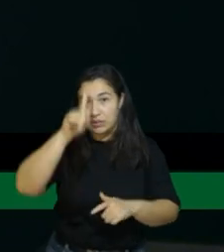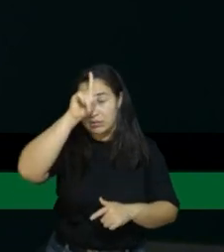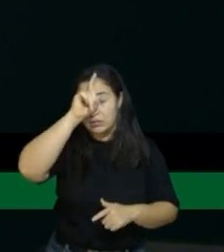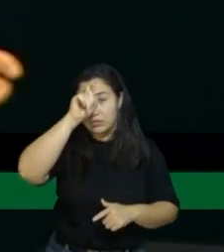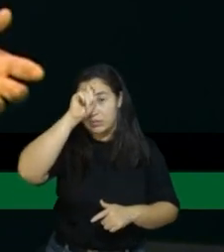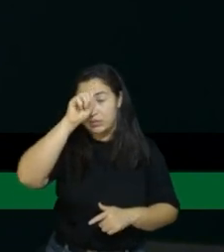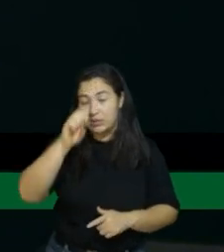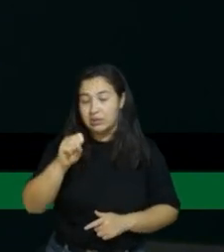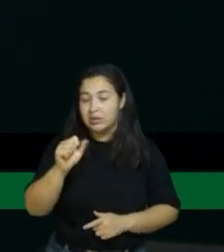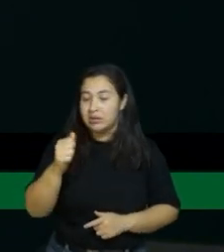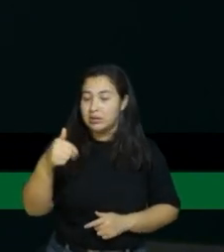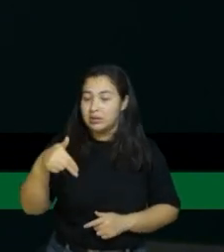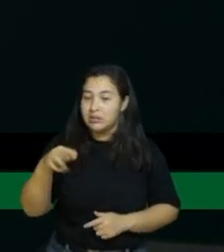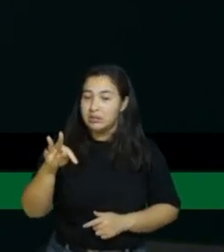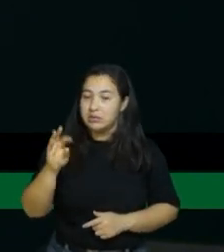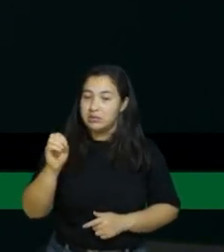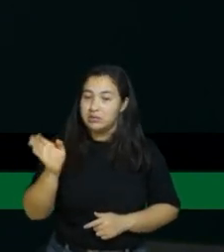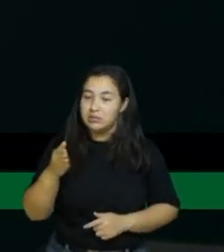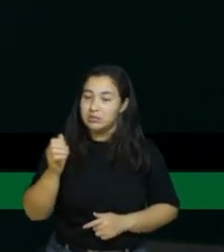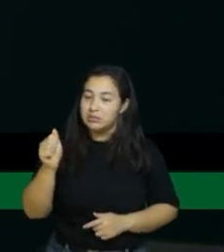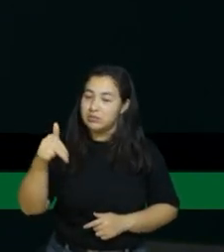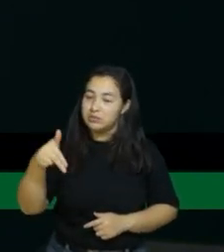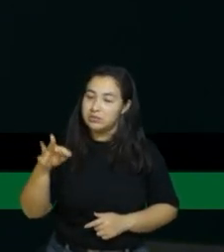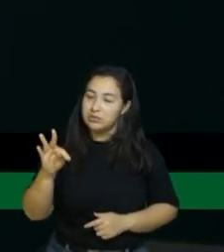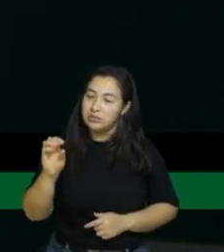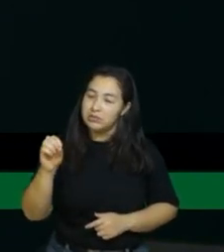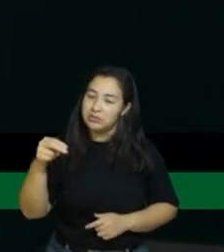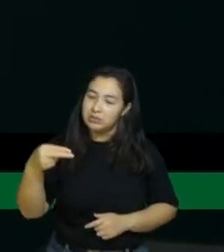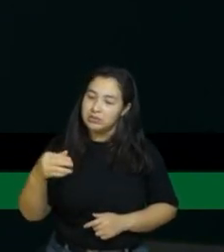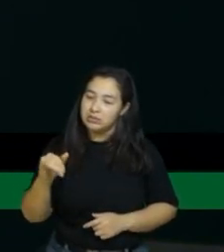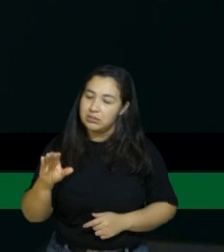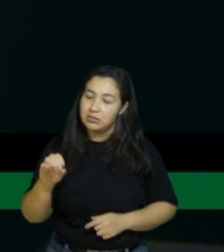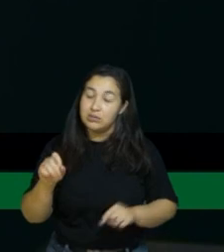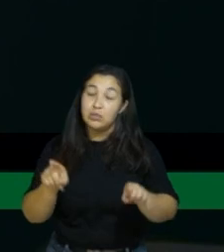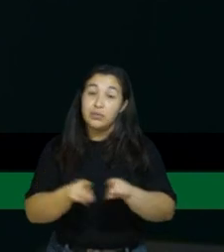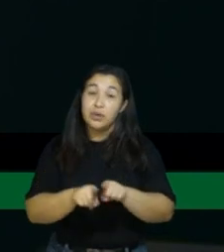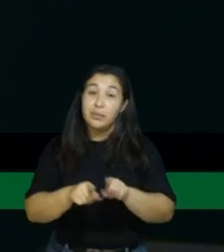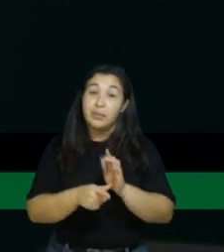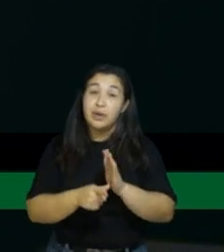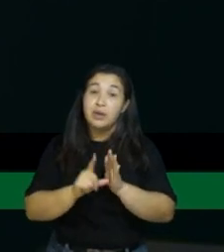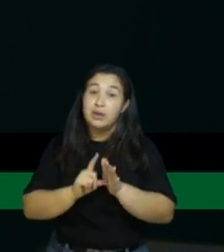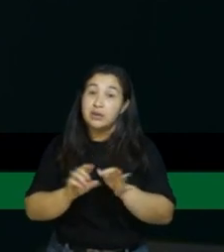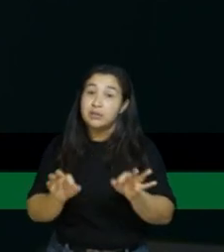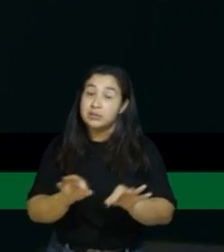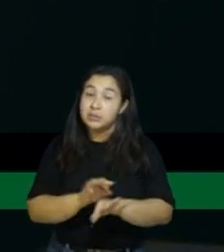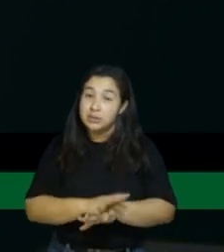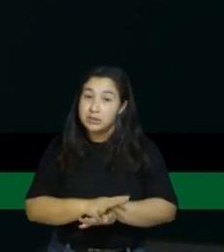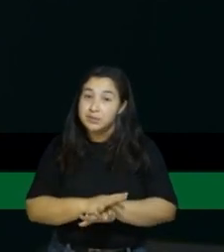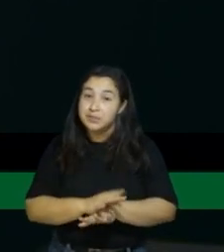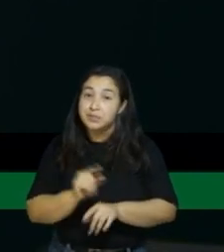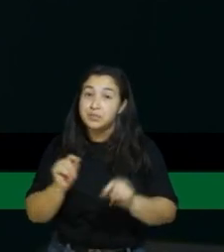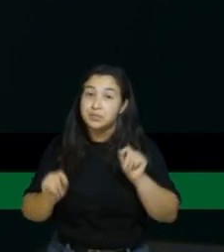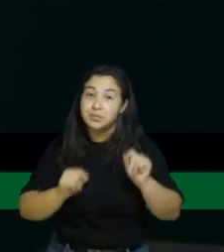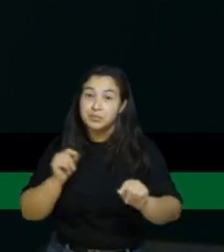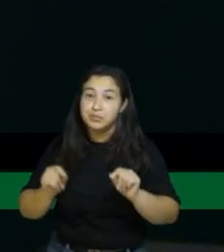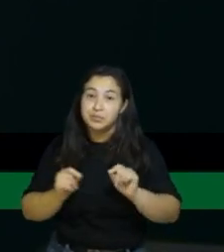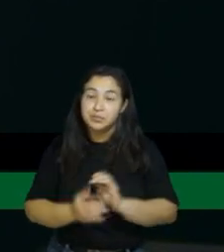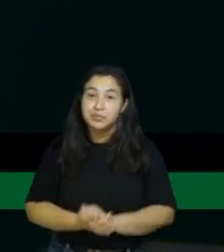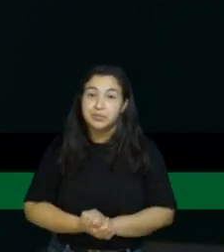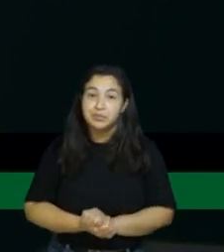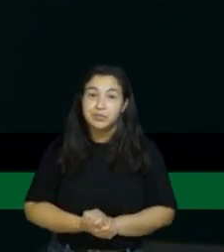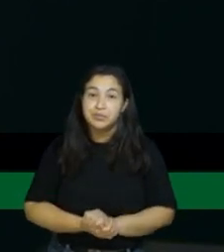dito e quero para finalizar Deputado Napoleão Deputado PP Colaço e trazer aqui